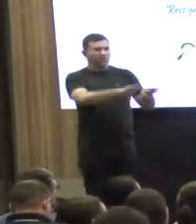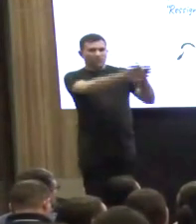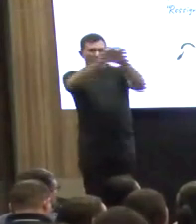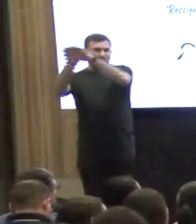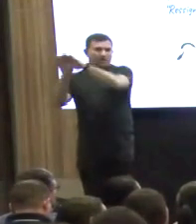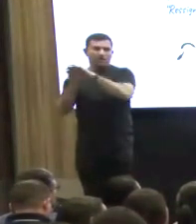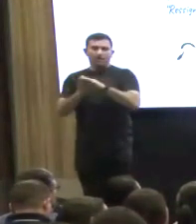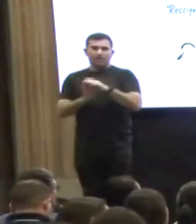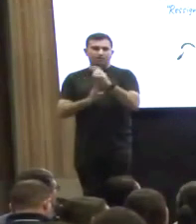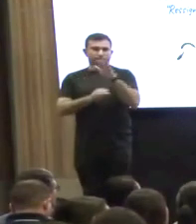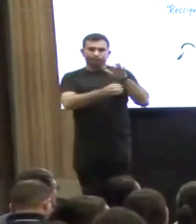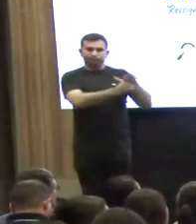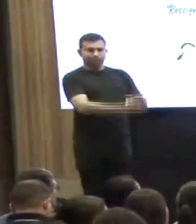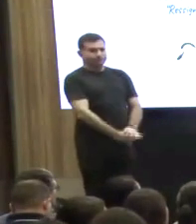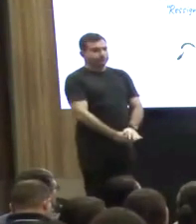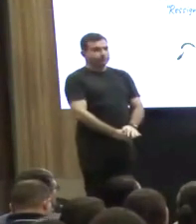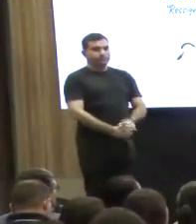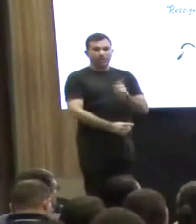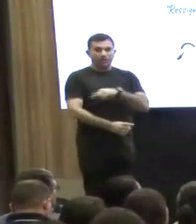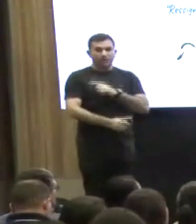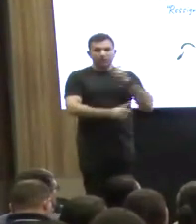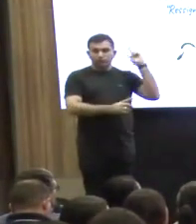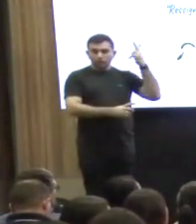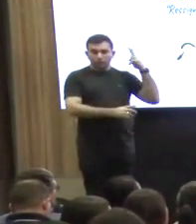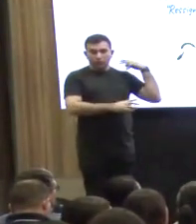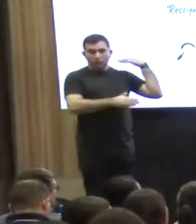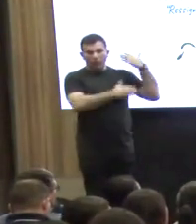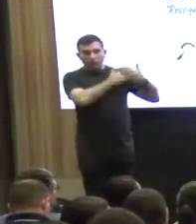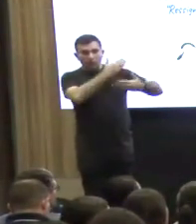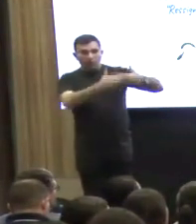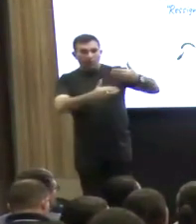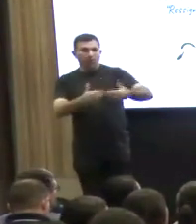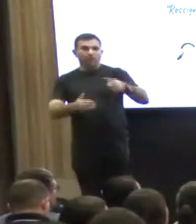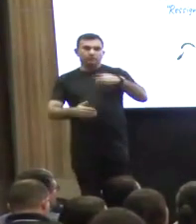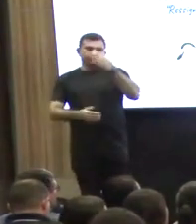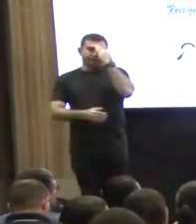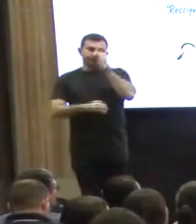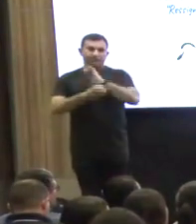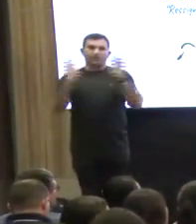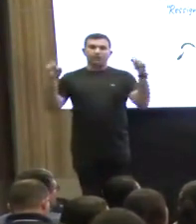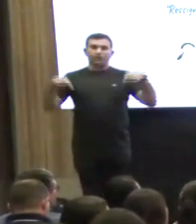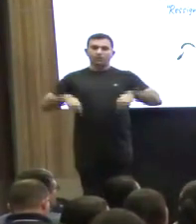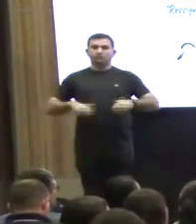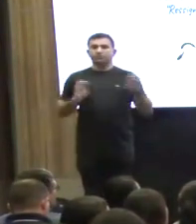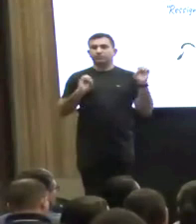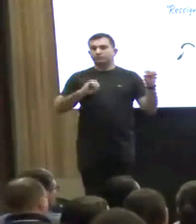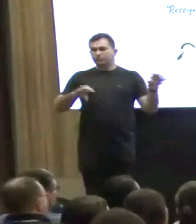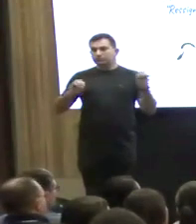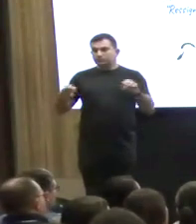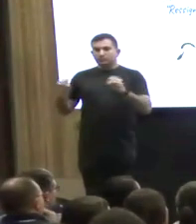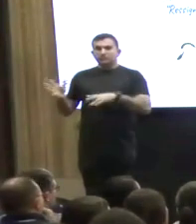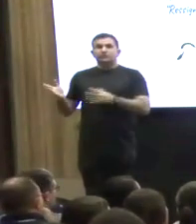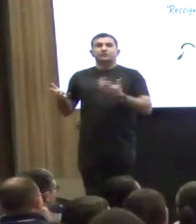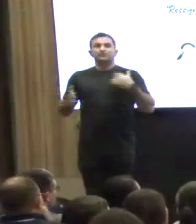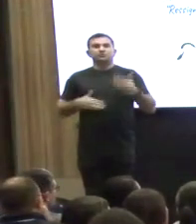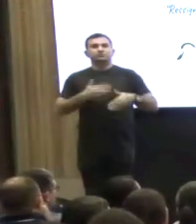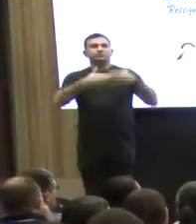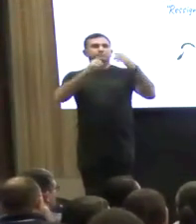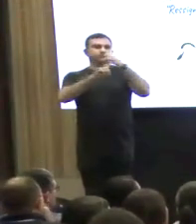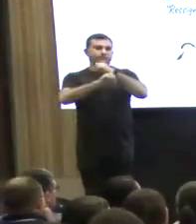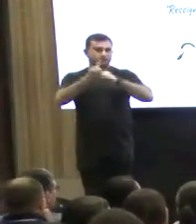construção histórica que, para nós entendermos na educação hoje, toda uma discussão sobre a construção das diferenças na sociedade,